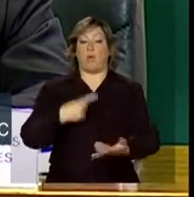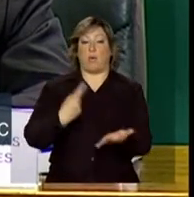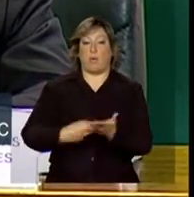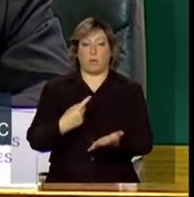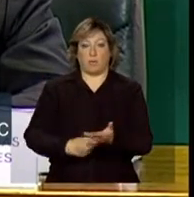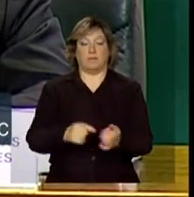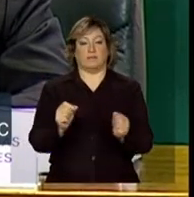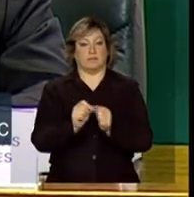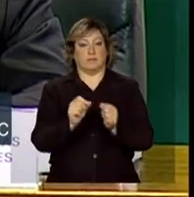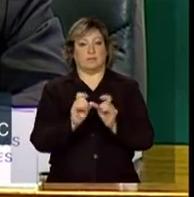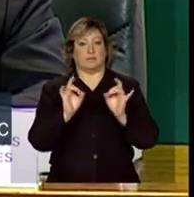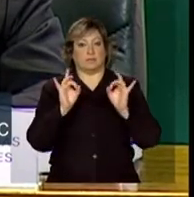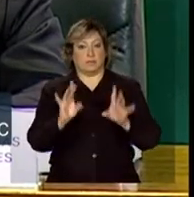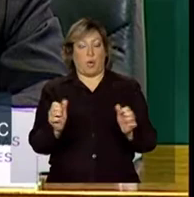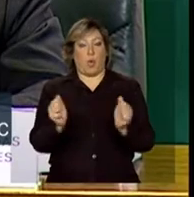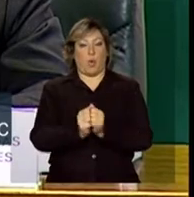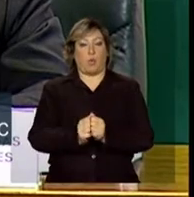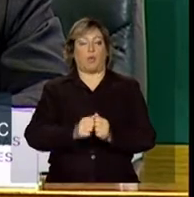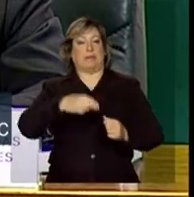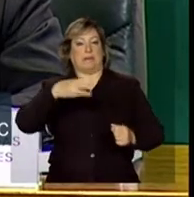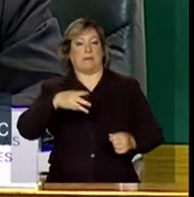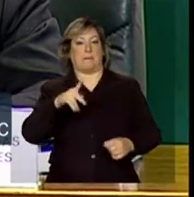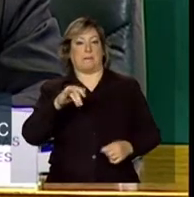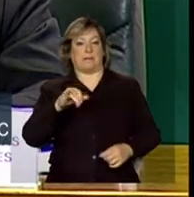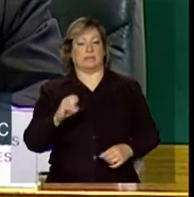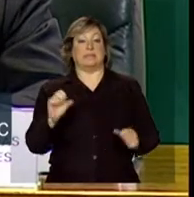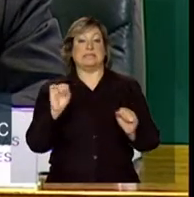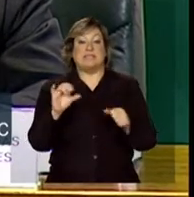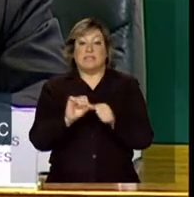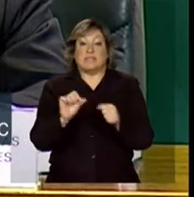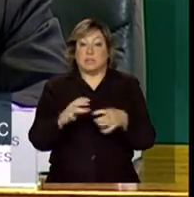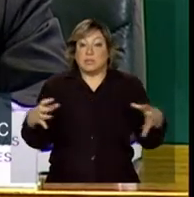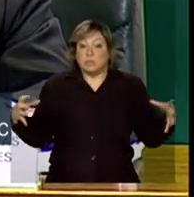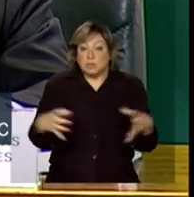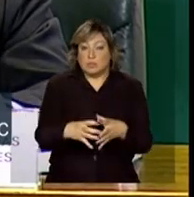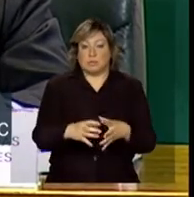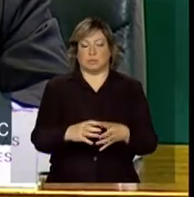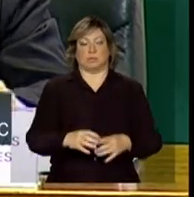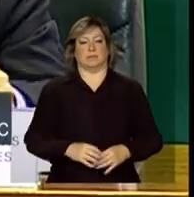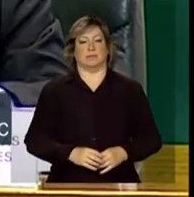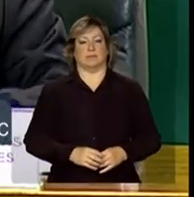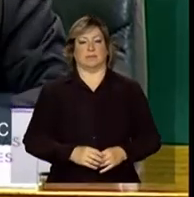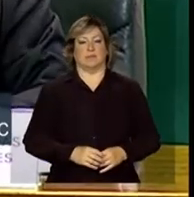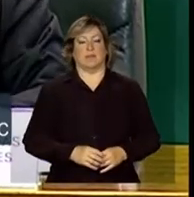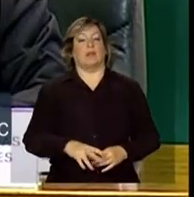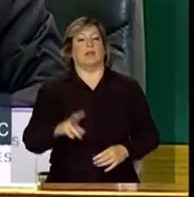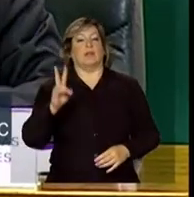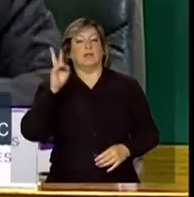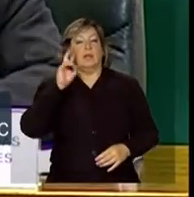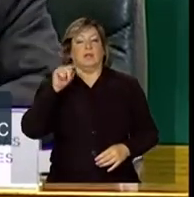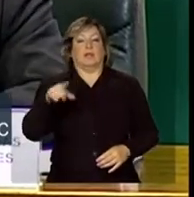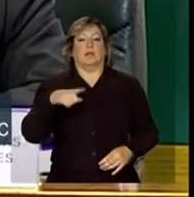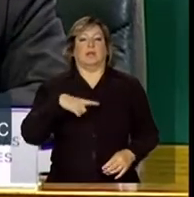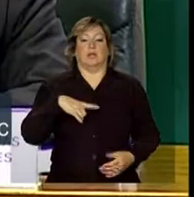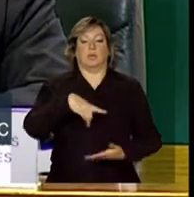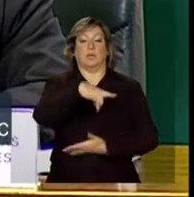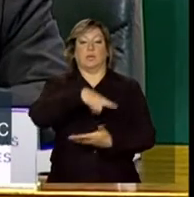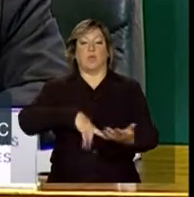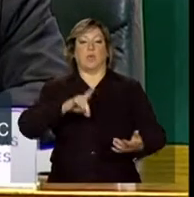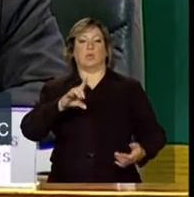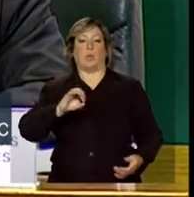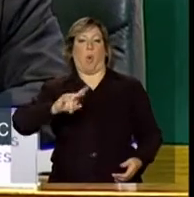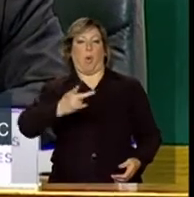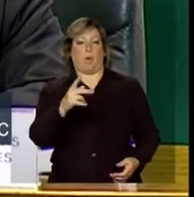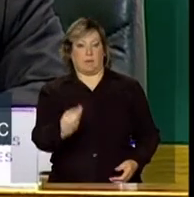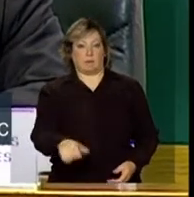acordos comerciais com terceiros países ou blocos se atuarem em conjunto Face a paralisia da rodada doham ou talvez